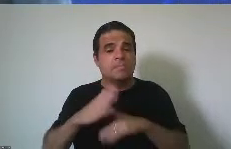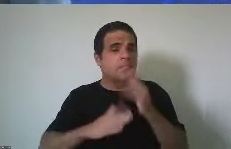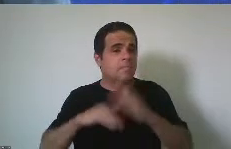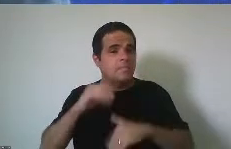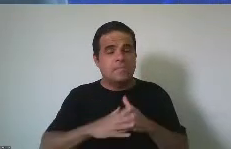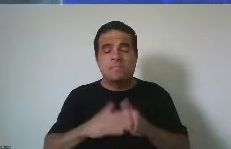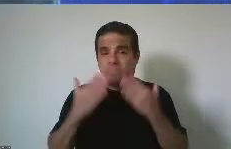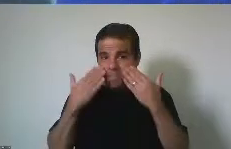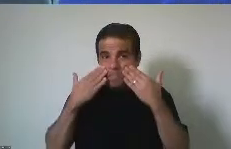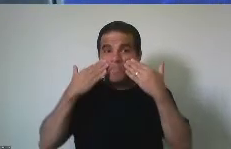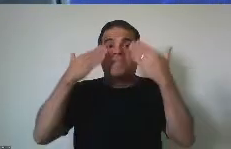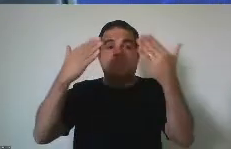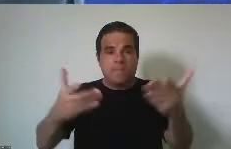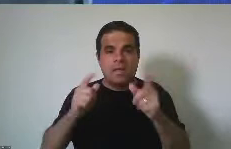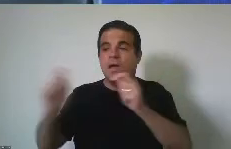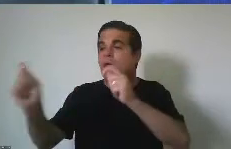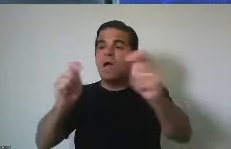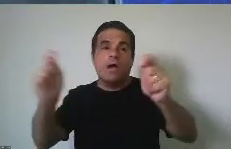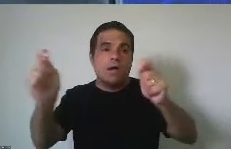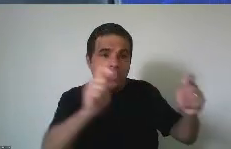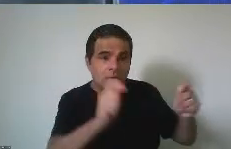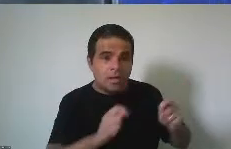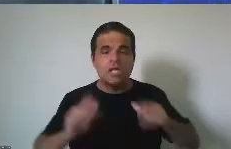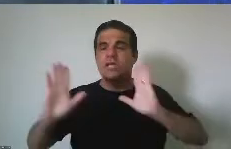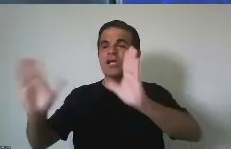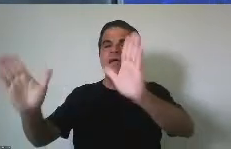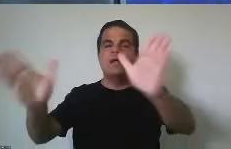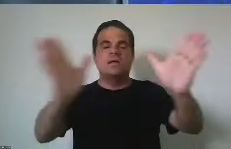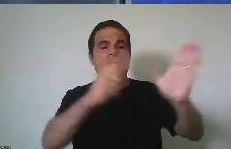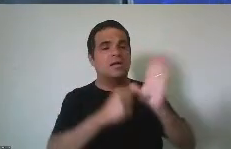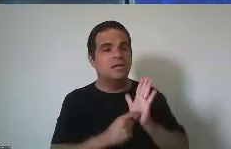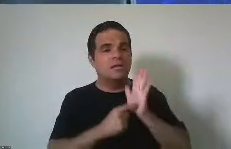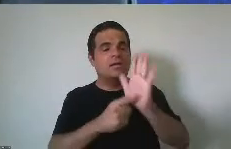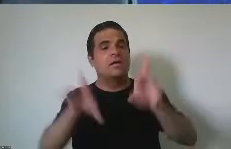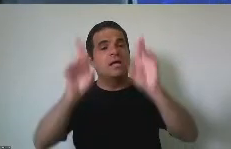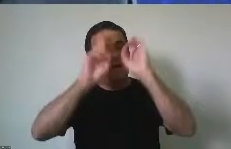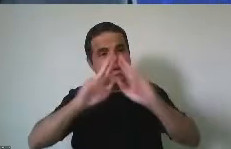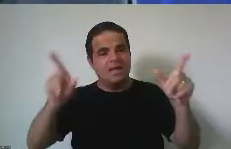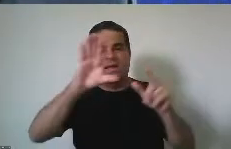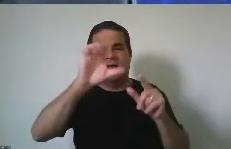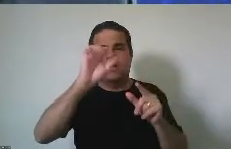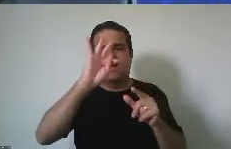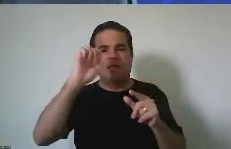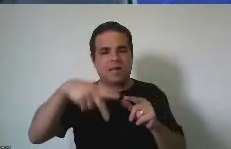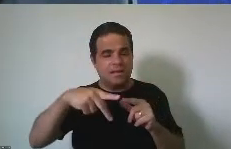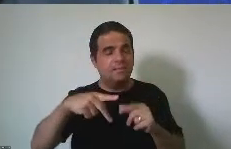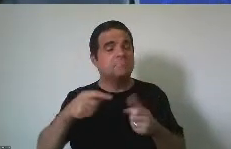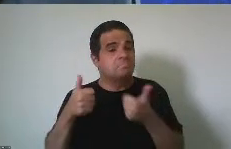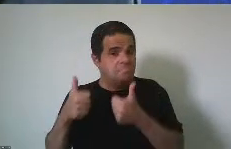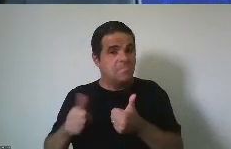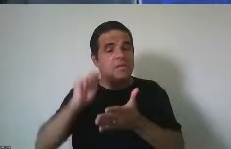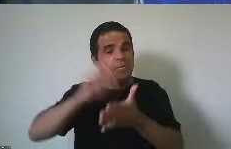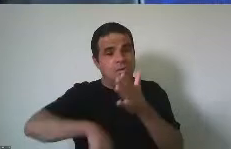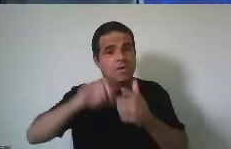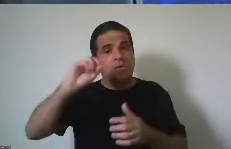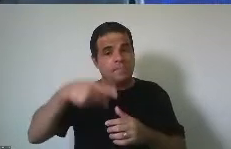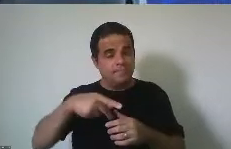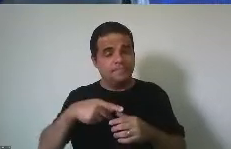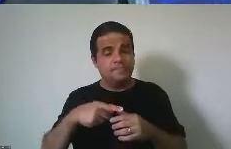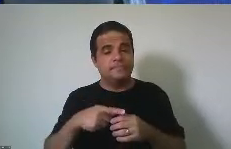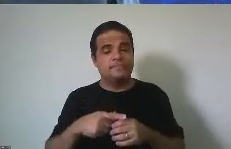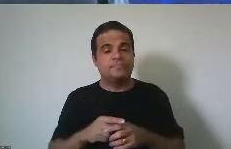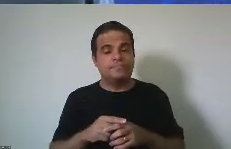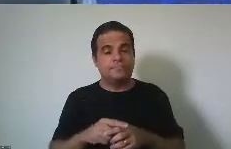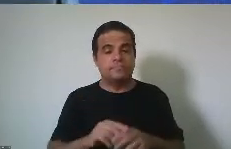aparecem no contador licitados e aqui ele tem diferencial da CTP possuir um contrato renovado muito em